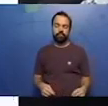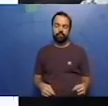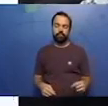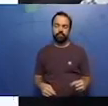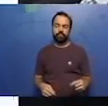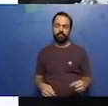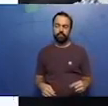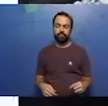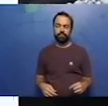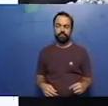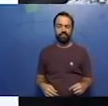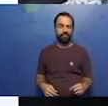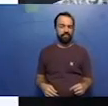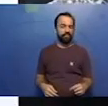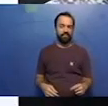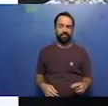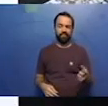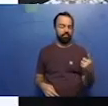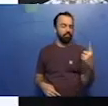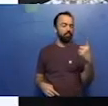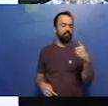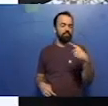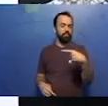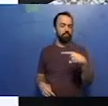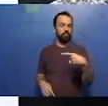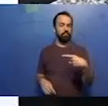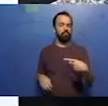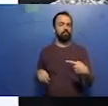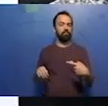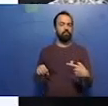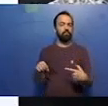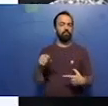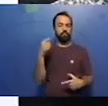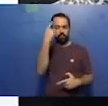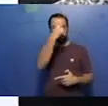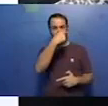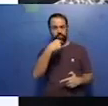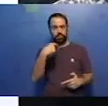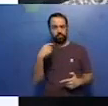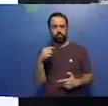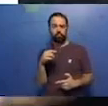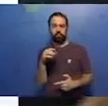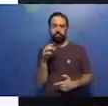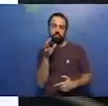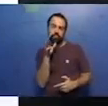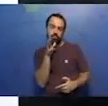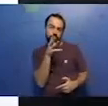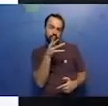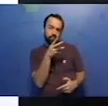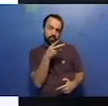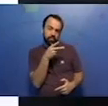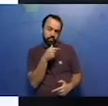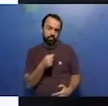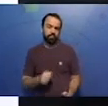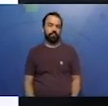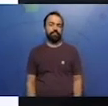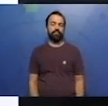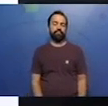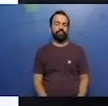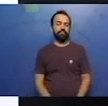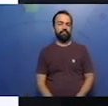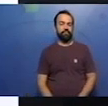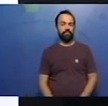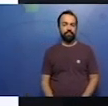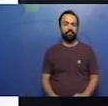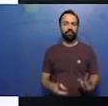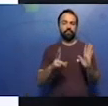azul, 25 minutos. E nós temos o ponteiro, que é um pouquinho mais grossinho, que marcam as horas. A